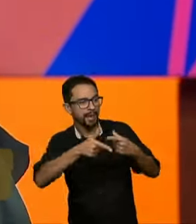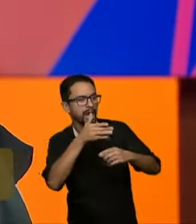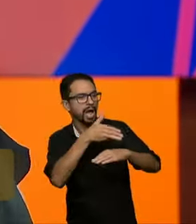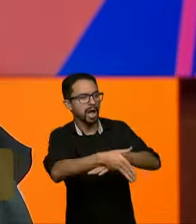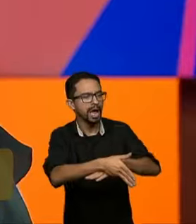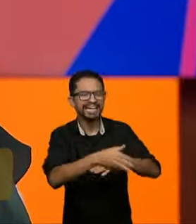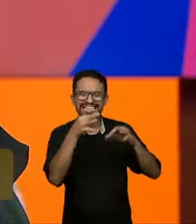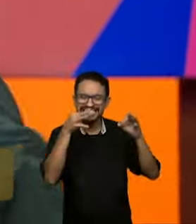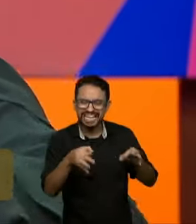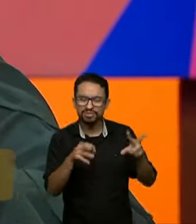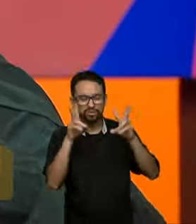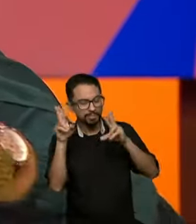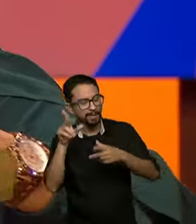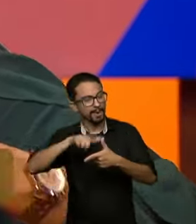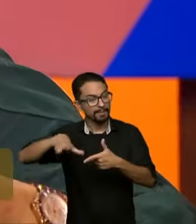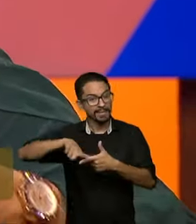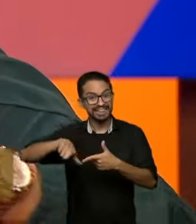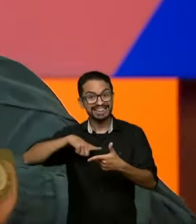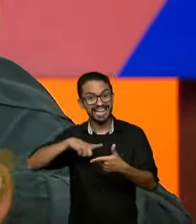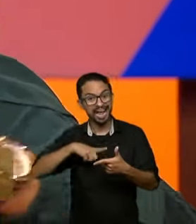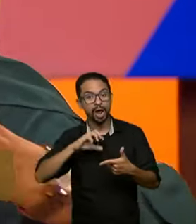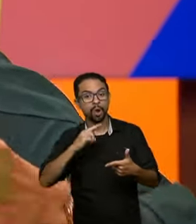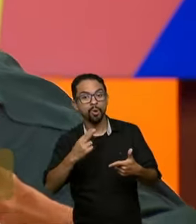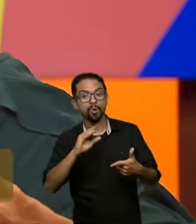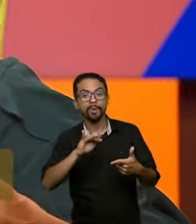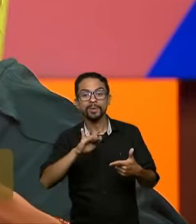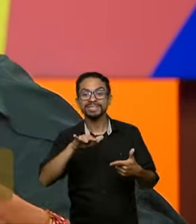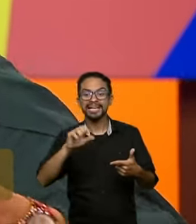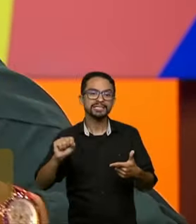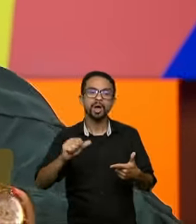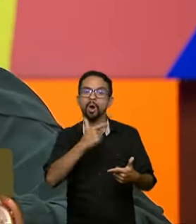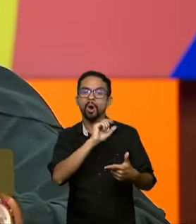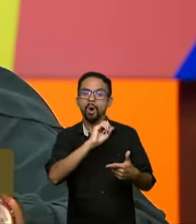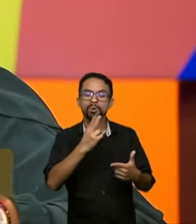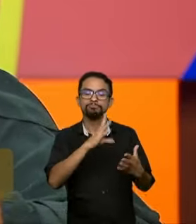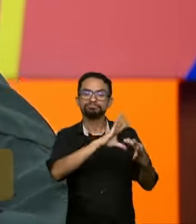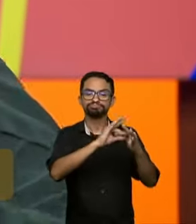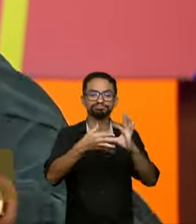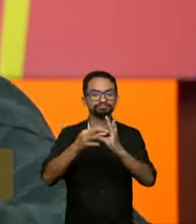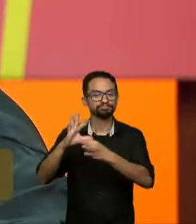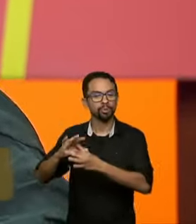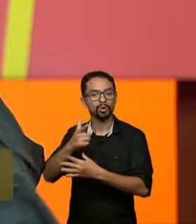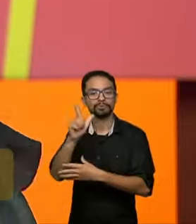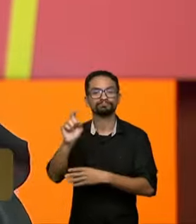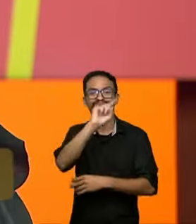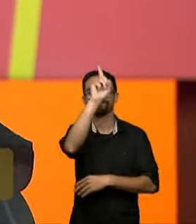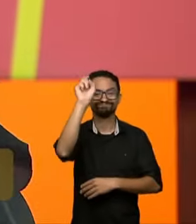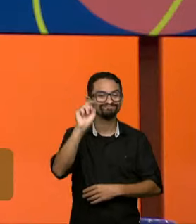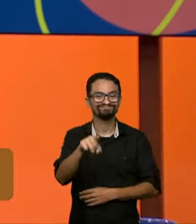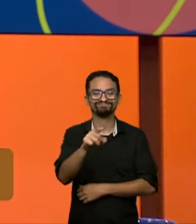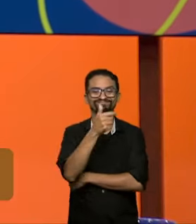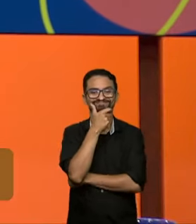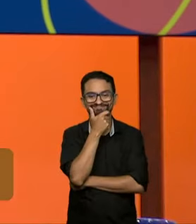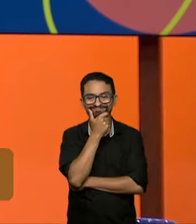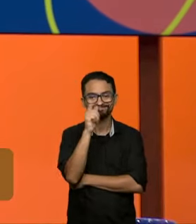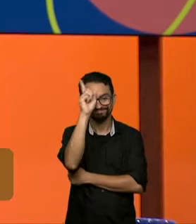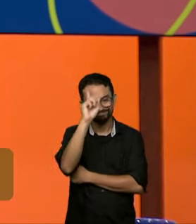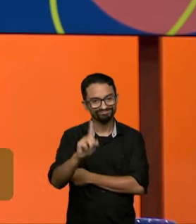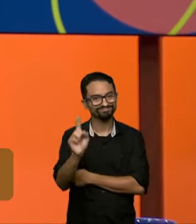insônia, propriamente dito, ou ele está agindo nas comorbidades, nas associações? Sim. Nossa, isso que você está falando é